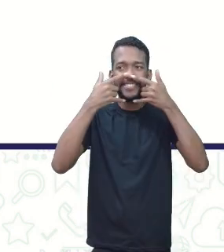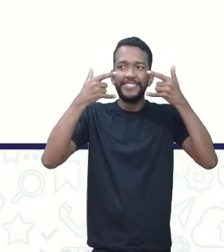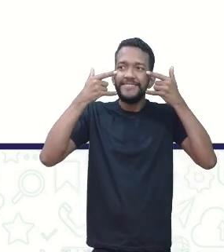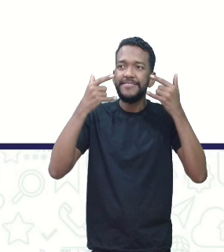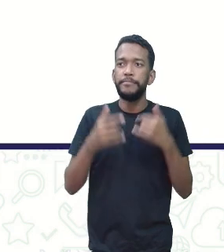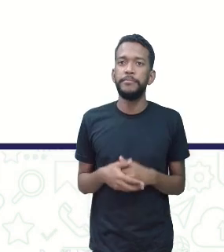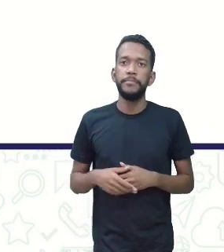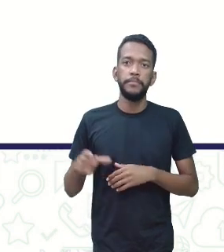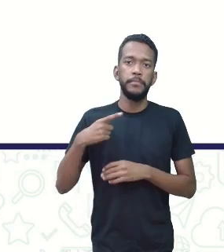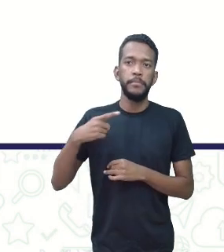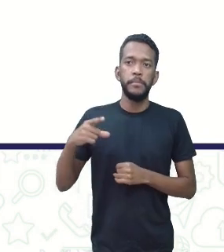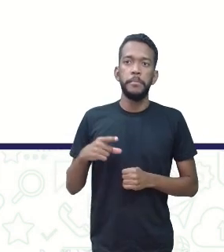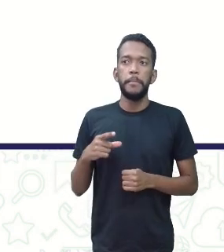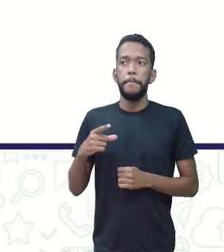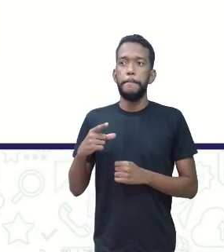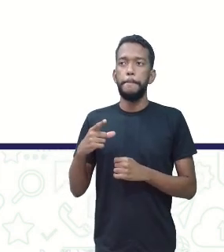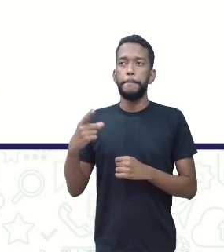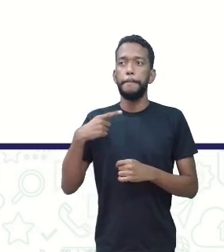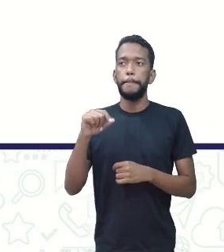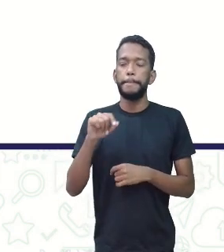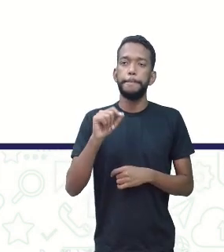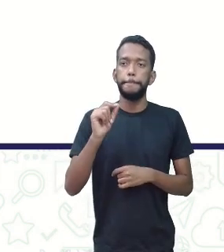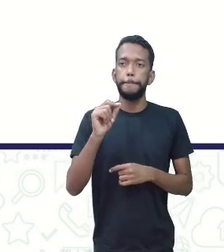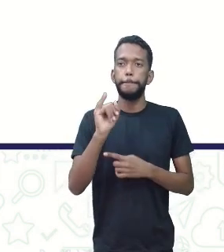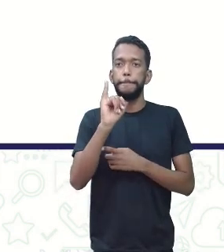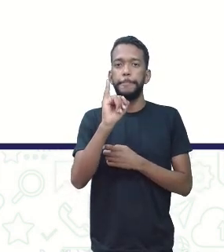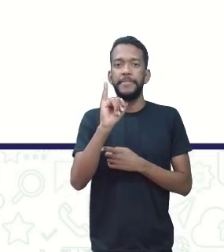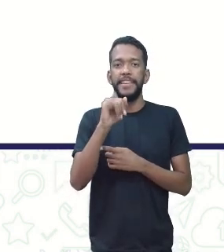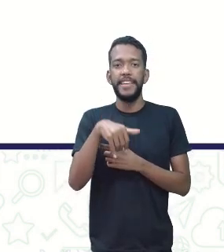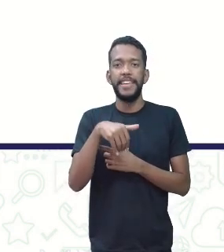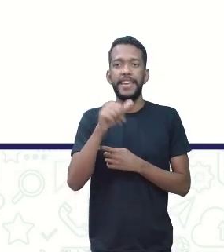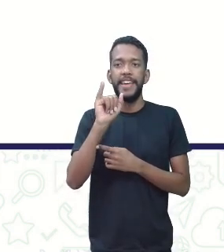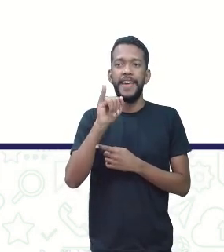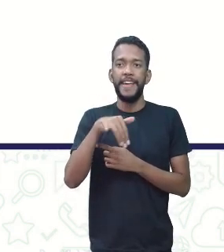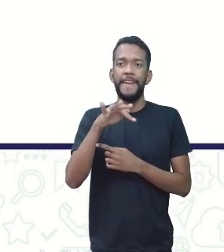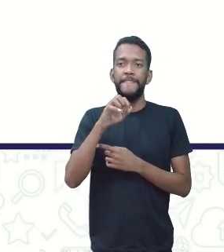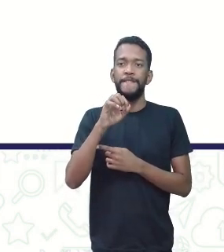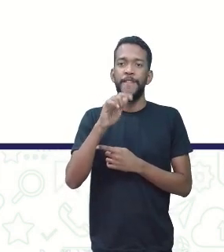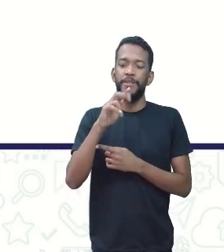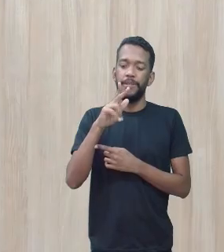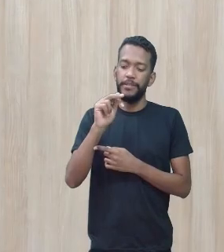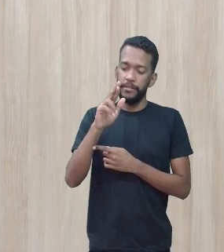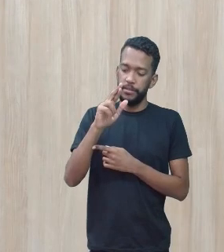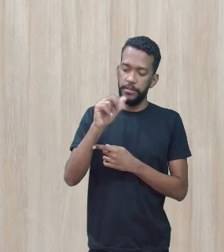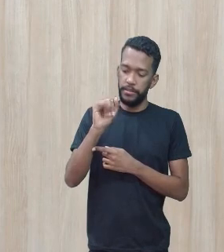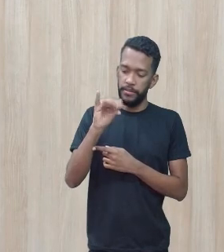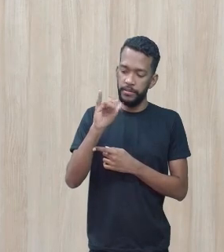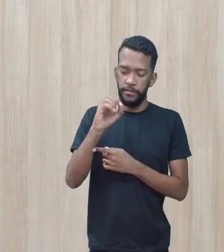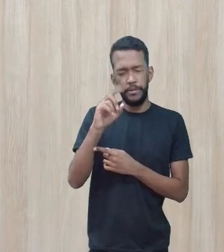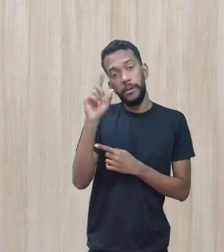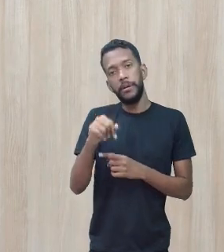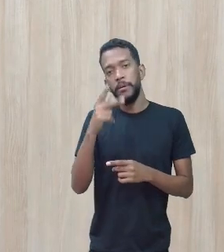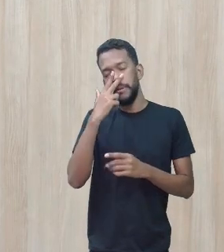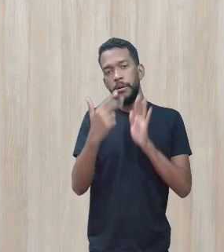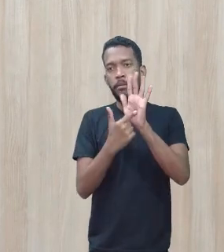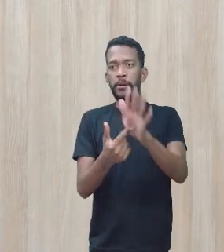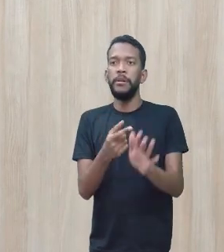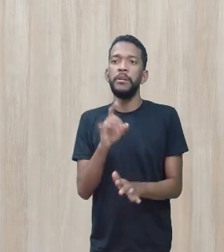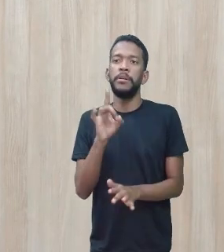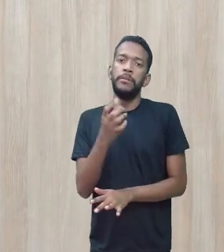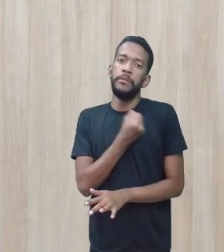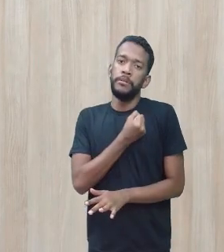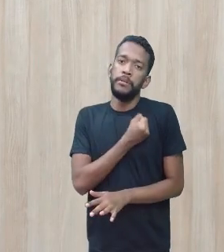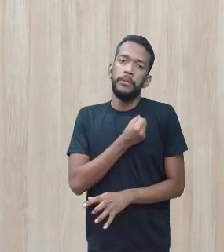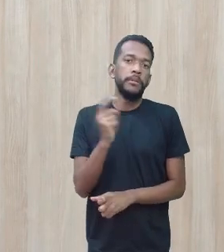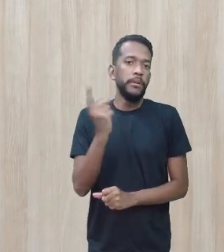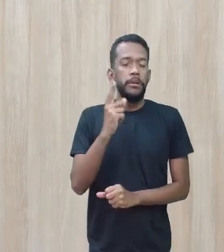um gráfico que representa, na verdade um infográfico, que representa não necessariamente informações numéricas apenas. É um gráfico